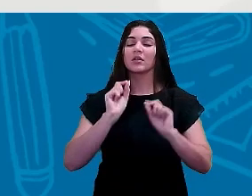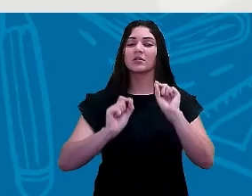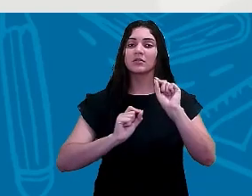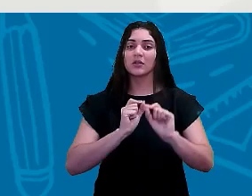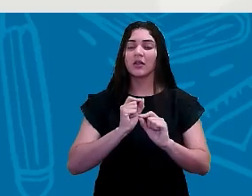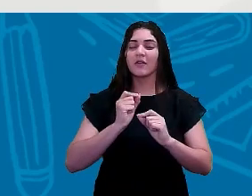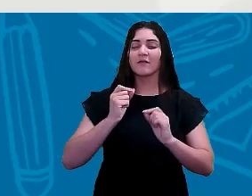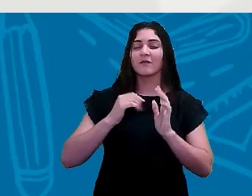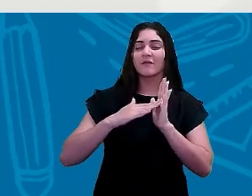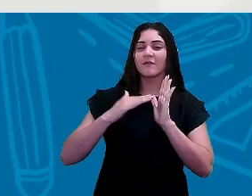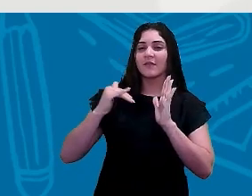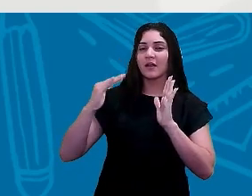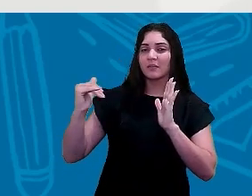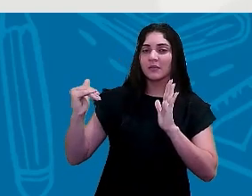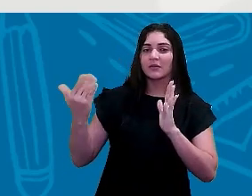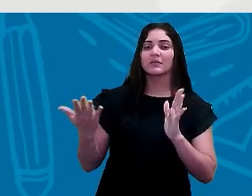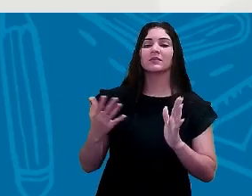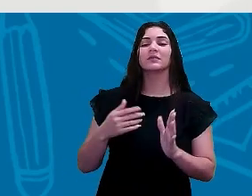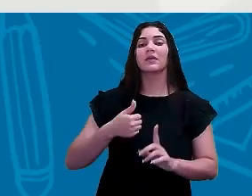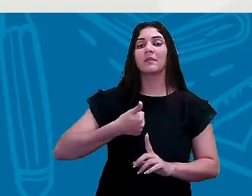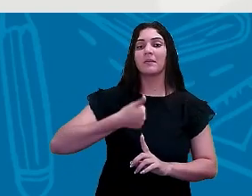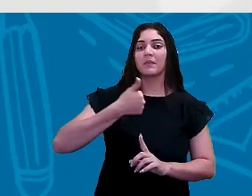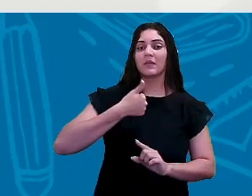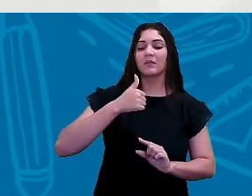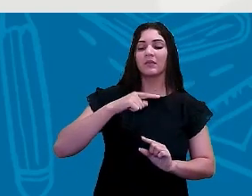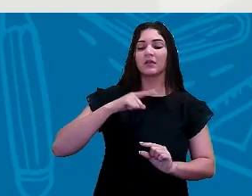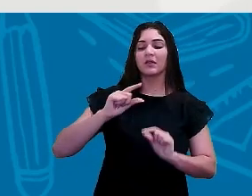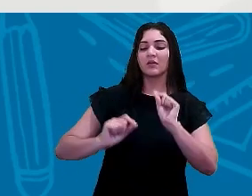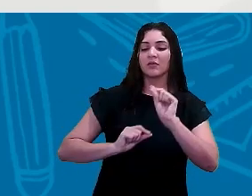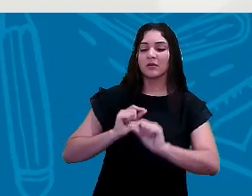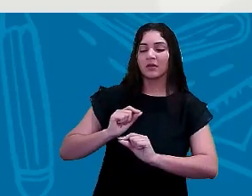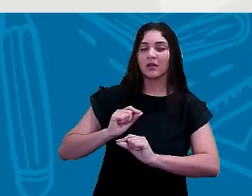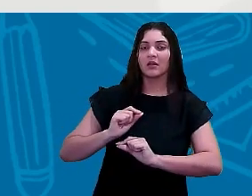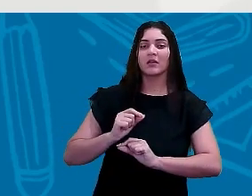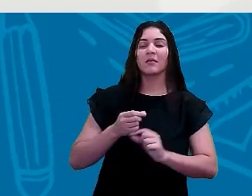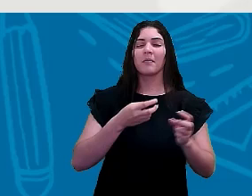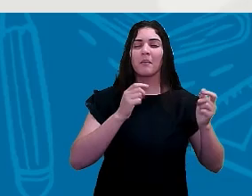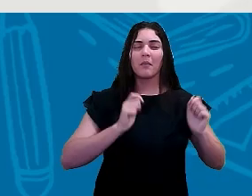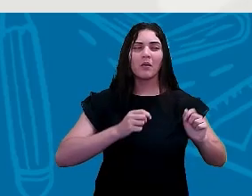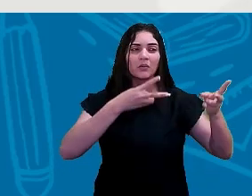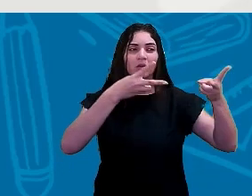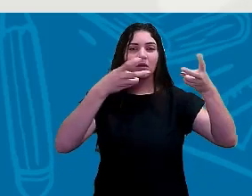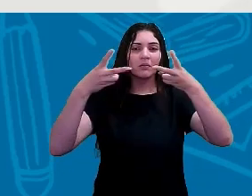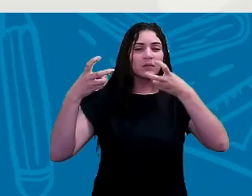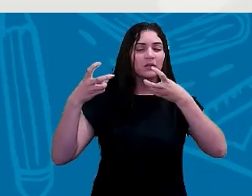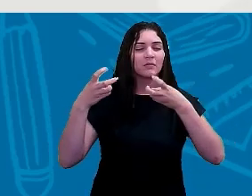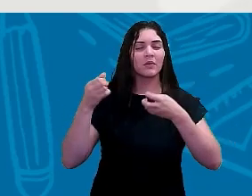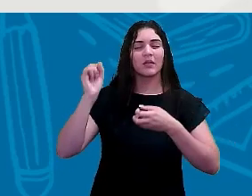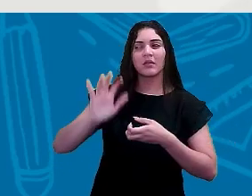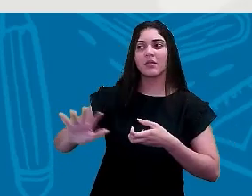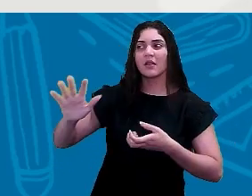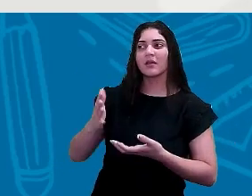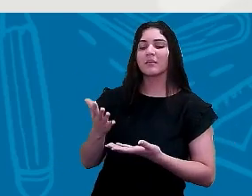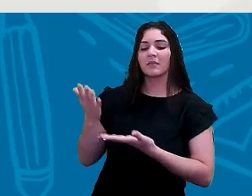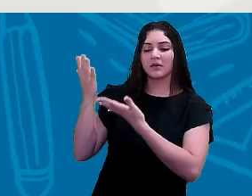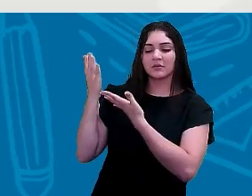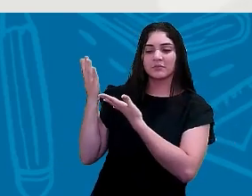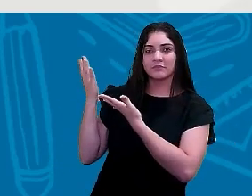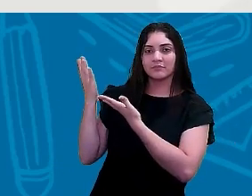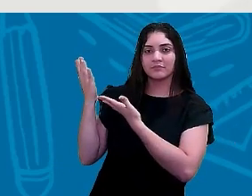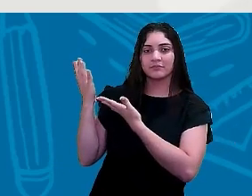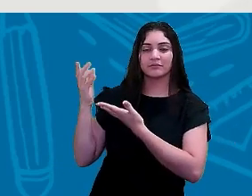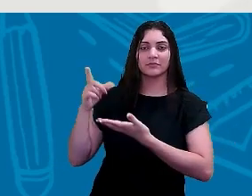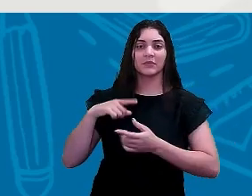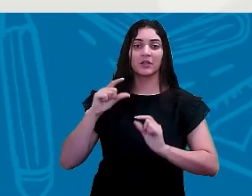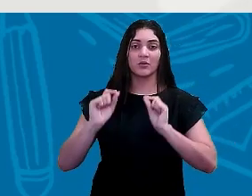bem famosa, né? Que primeiro aqui eu tenho na imagem, onde vocês podem perceber nessa imagem, temos aí a